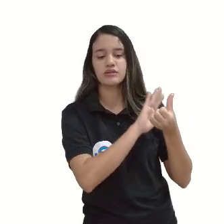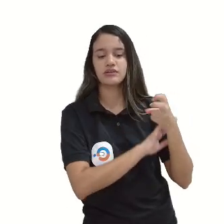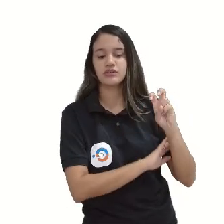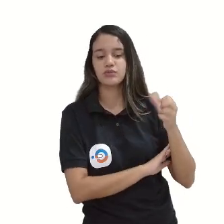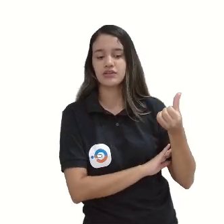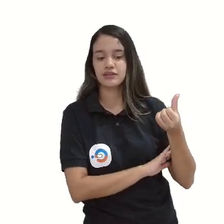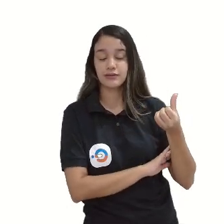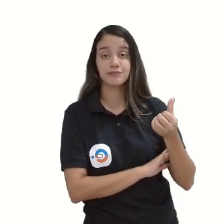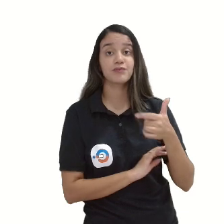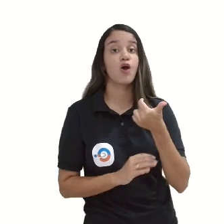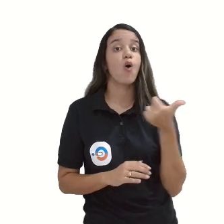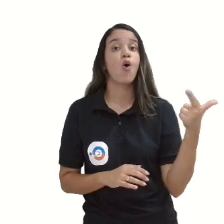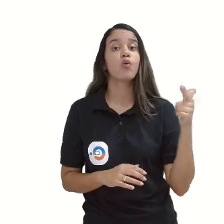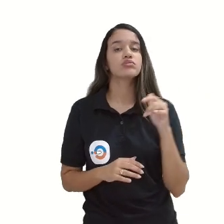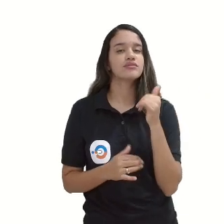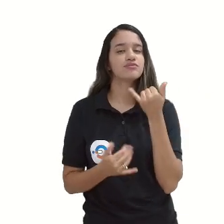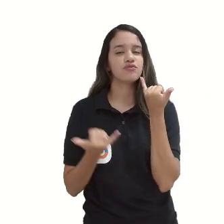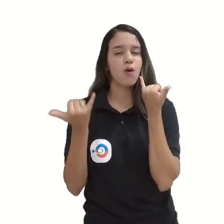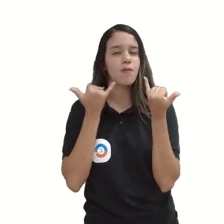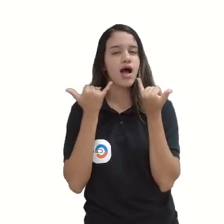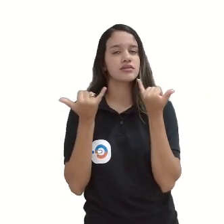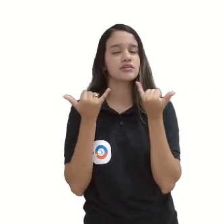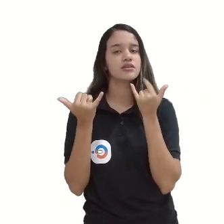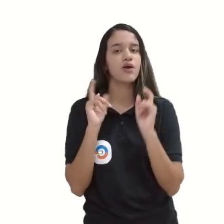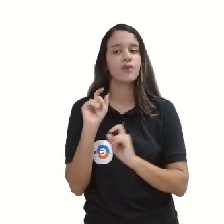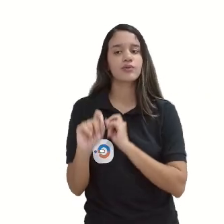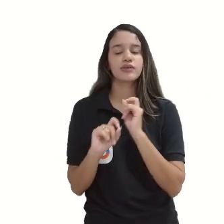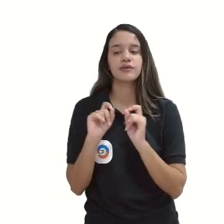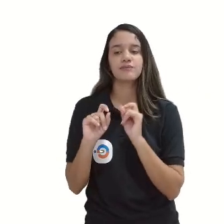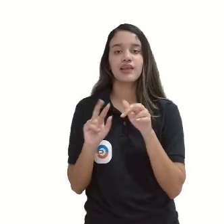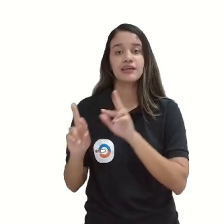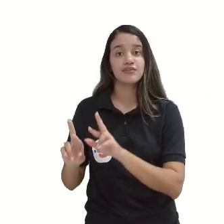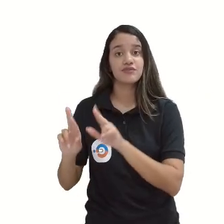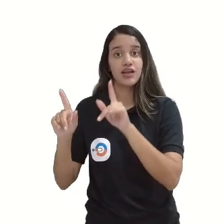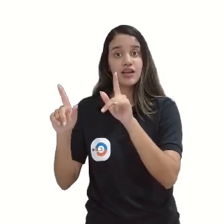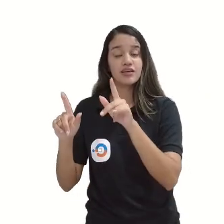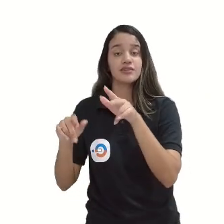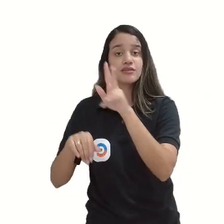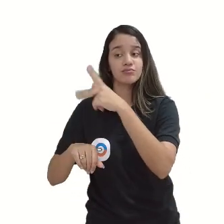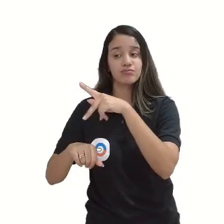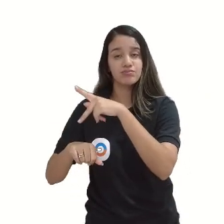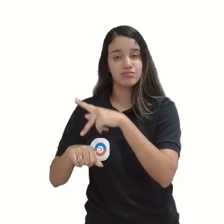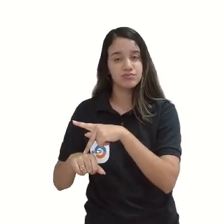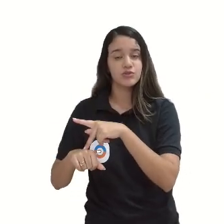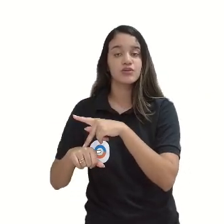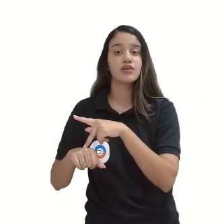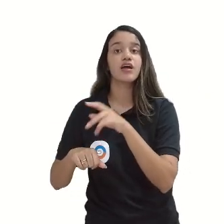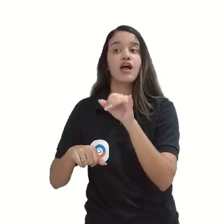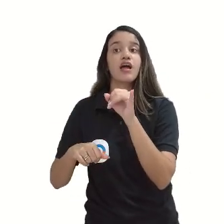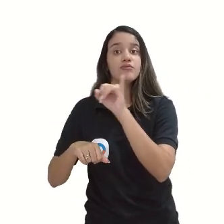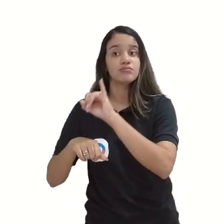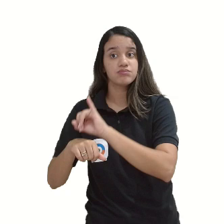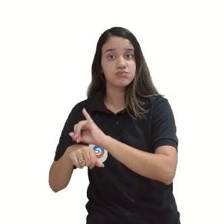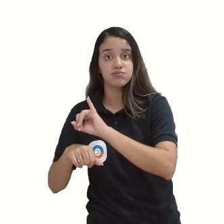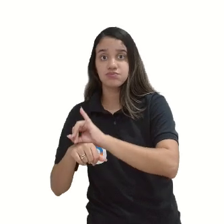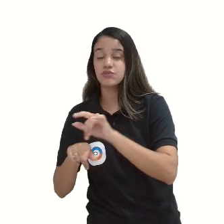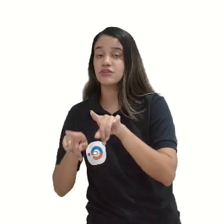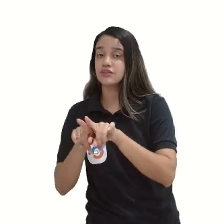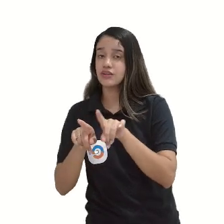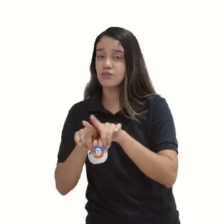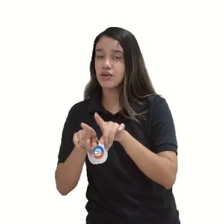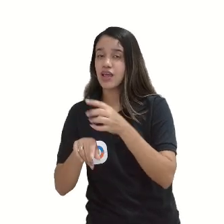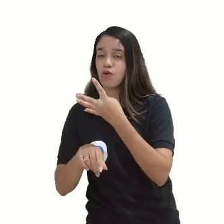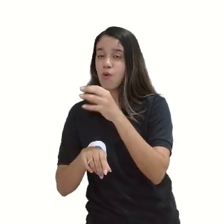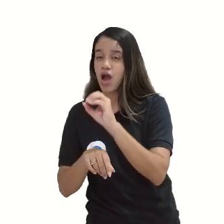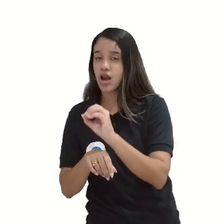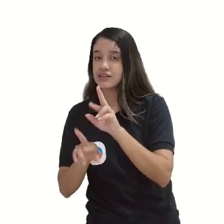essa informação. Outra informação que está no texto é a diferença entre voos nacionais e internacionais é 40. A diferença